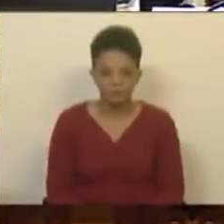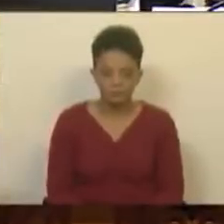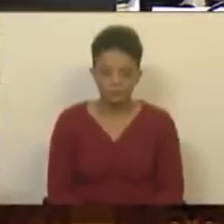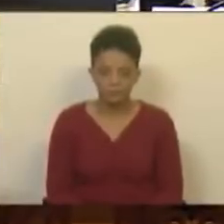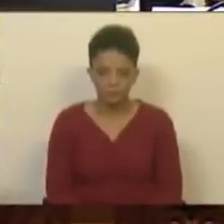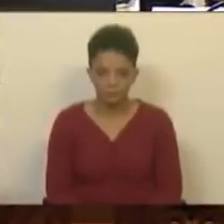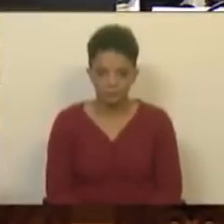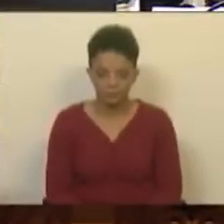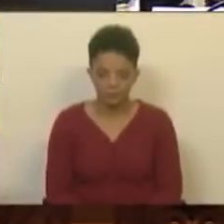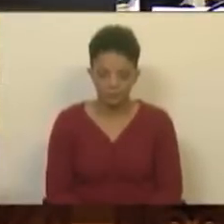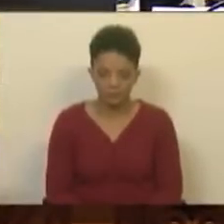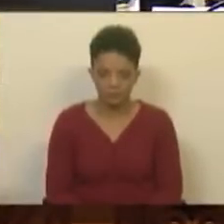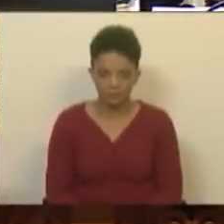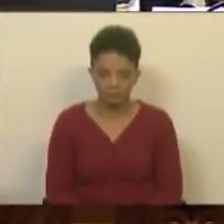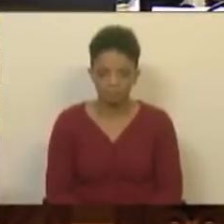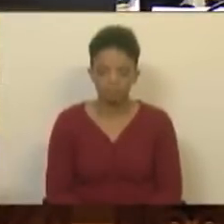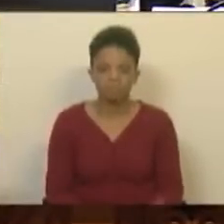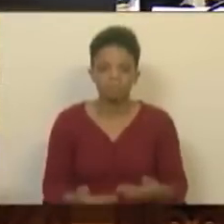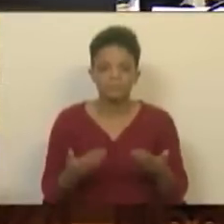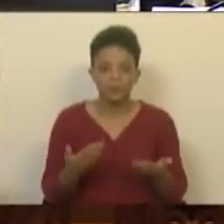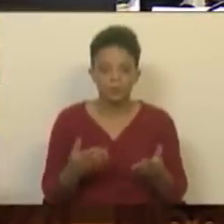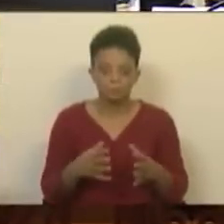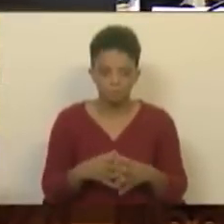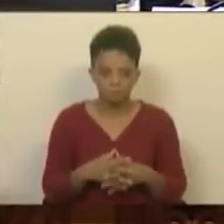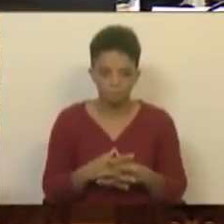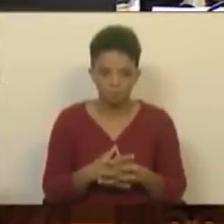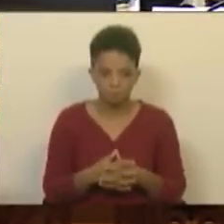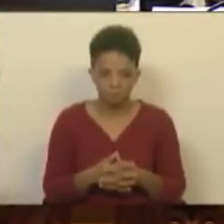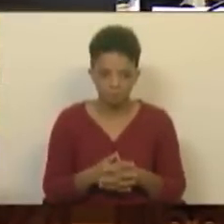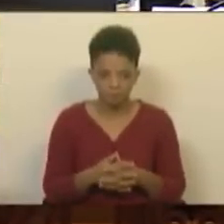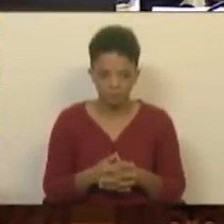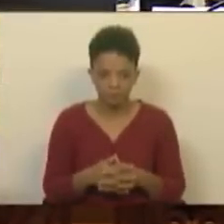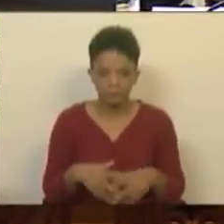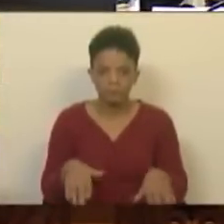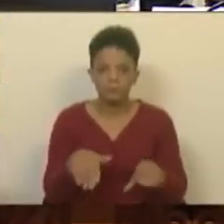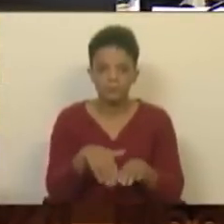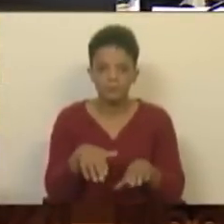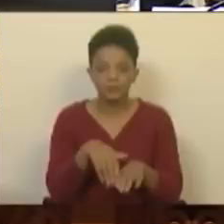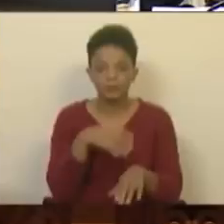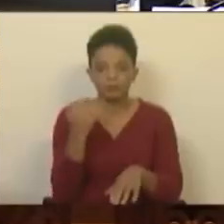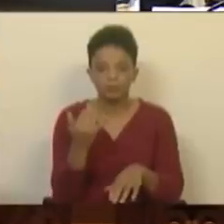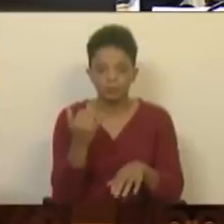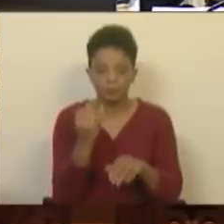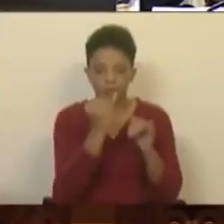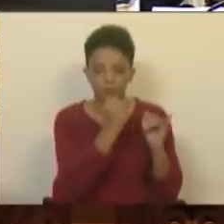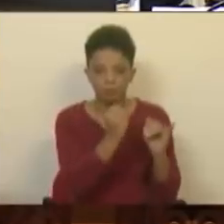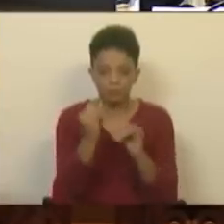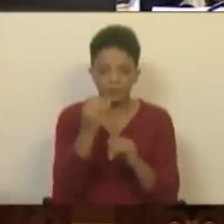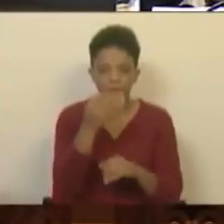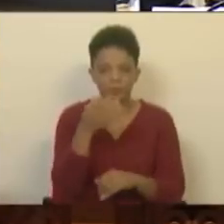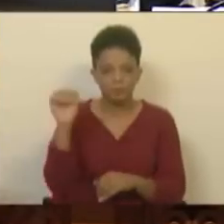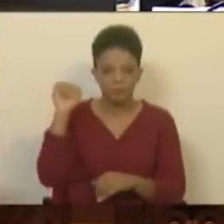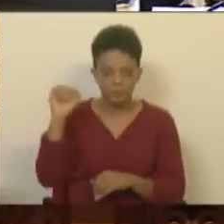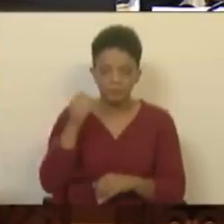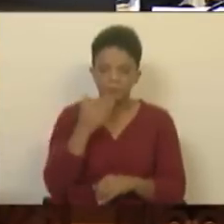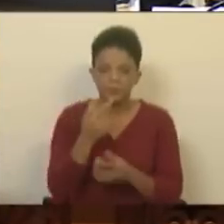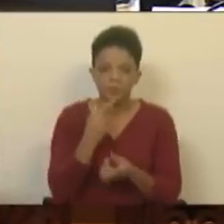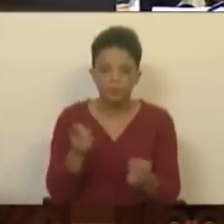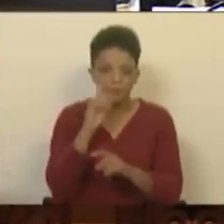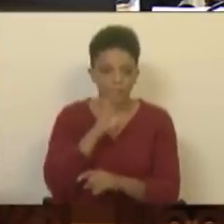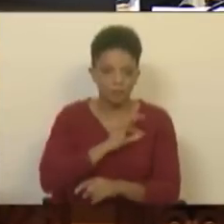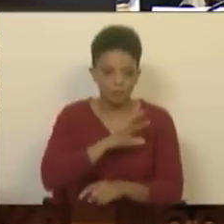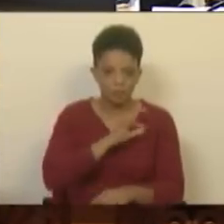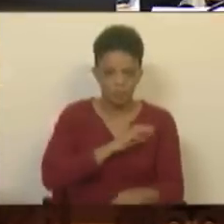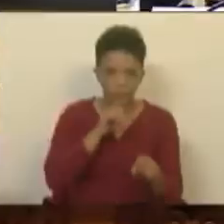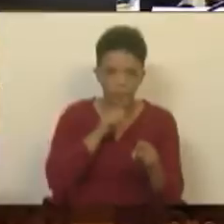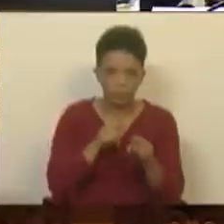passamos passamos agora a participação nesta segunda ronda do PCP e torna a pedir aos